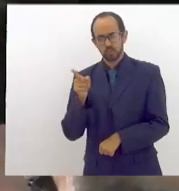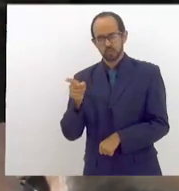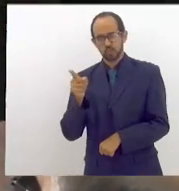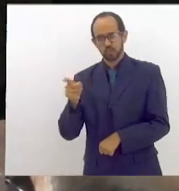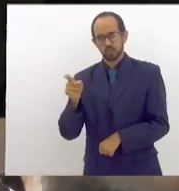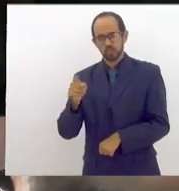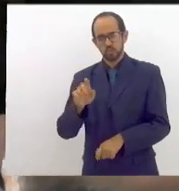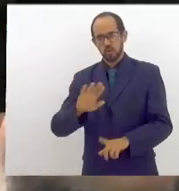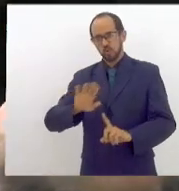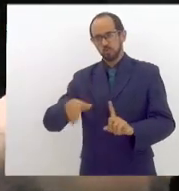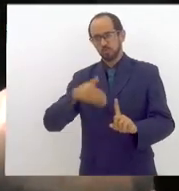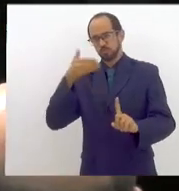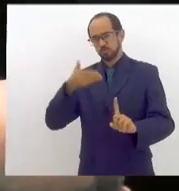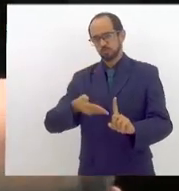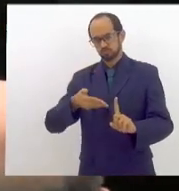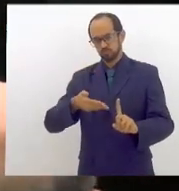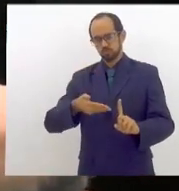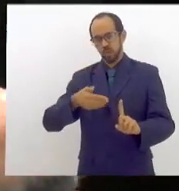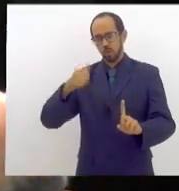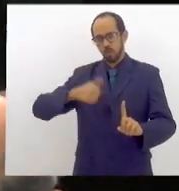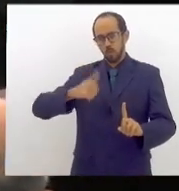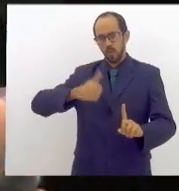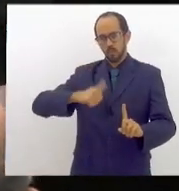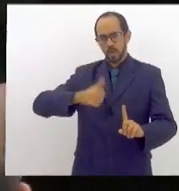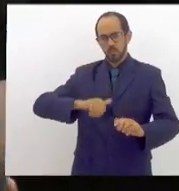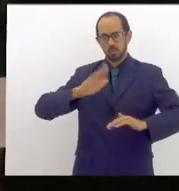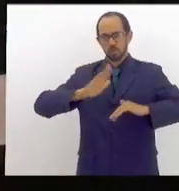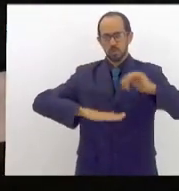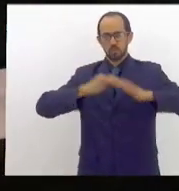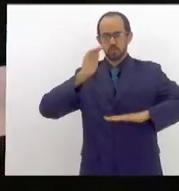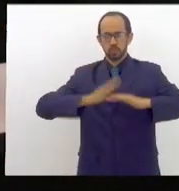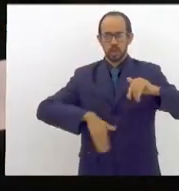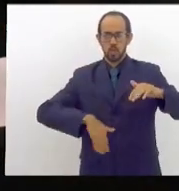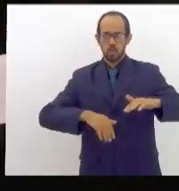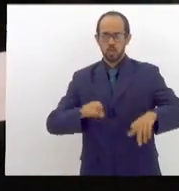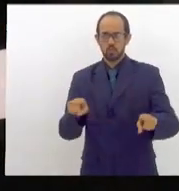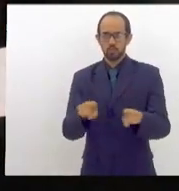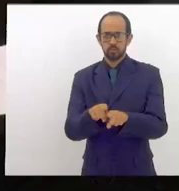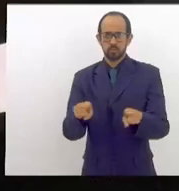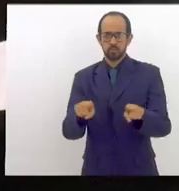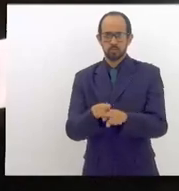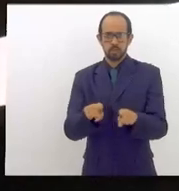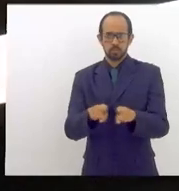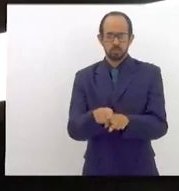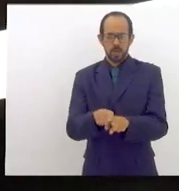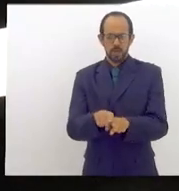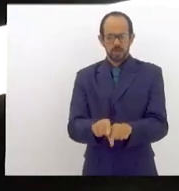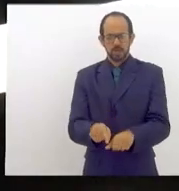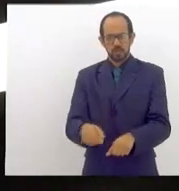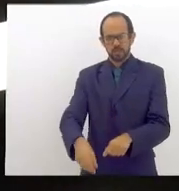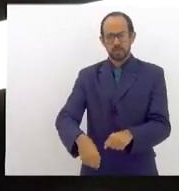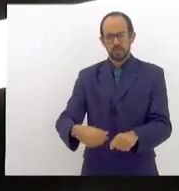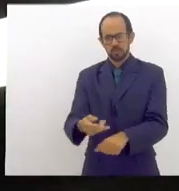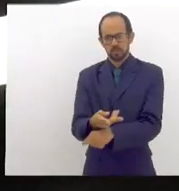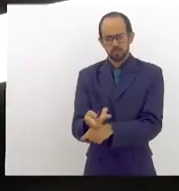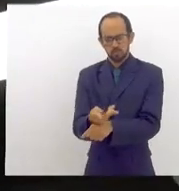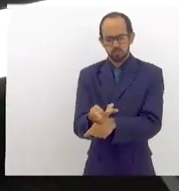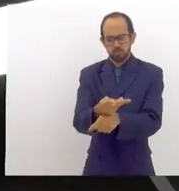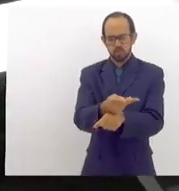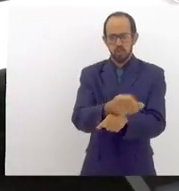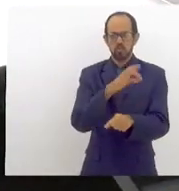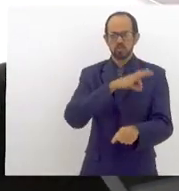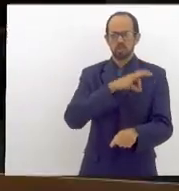prestigiou a qualificação mas também procurou buscar a remuneração